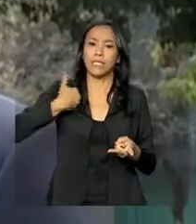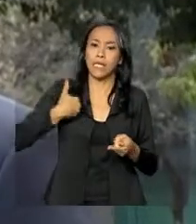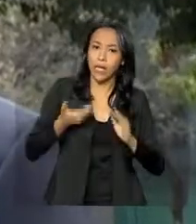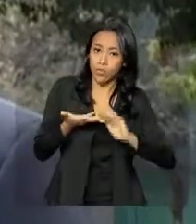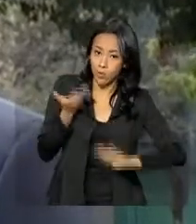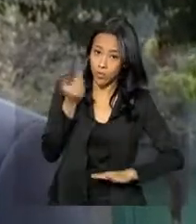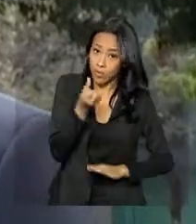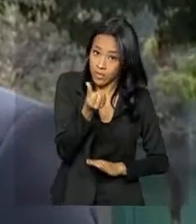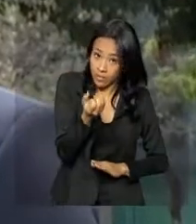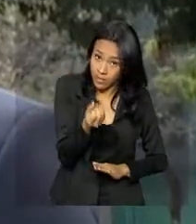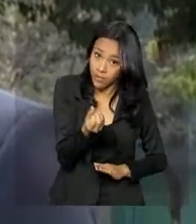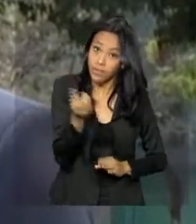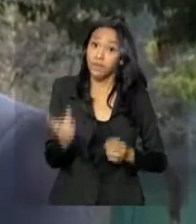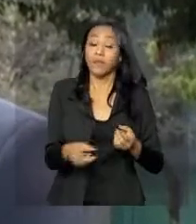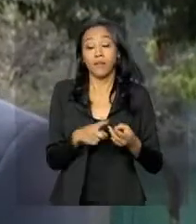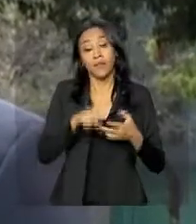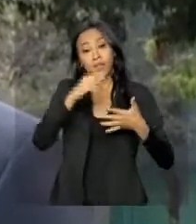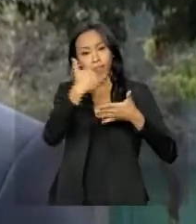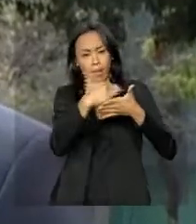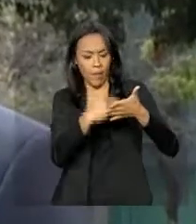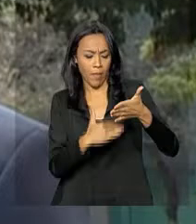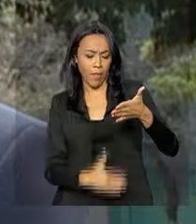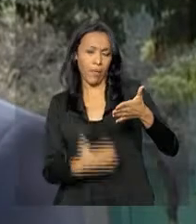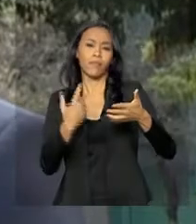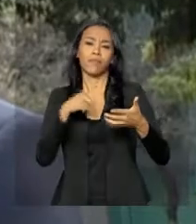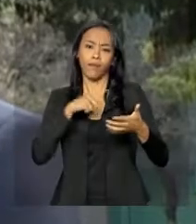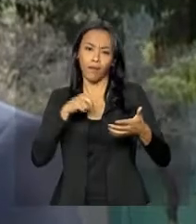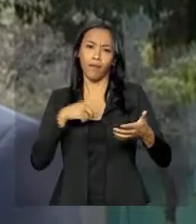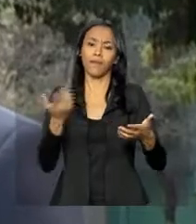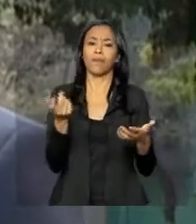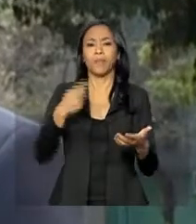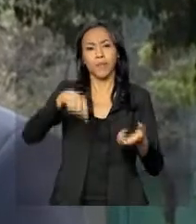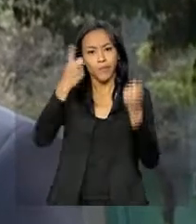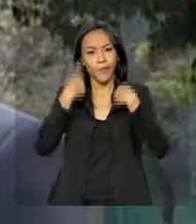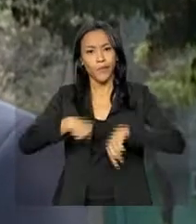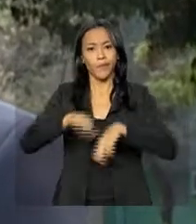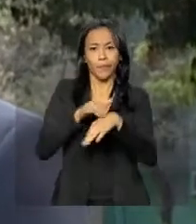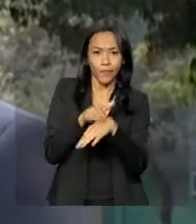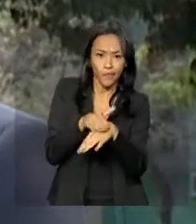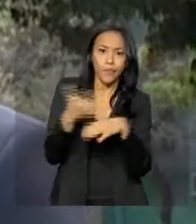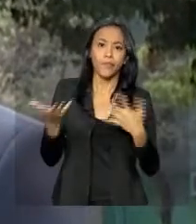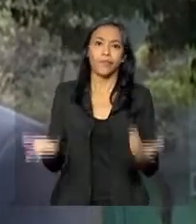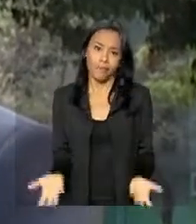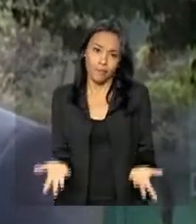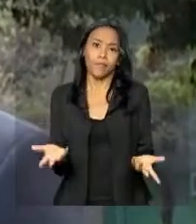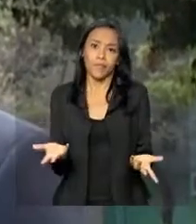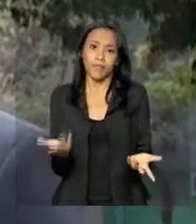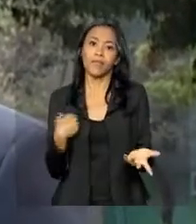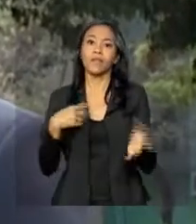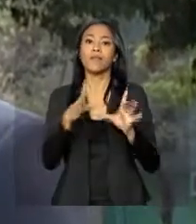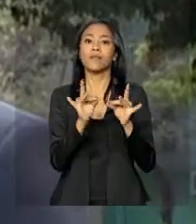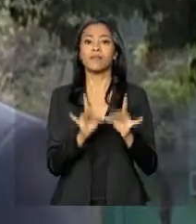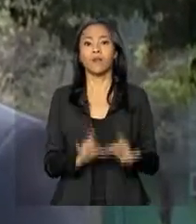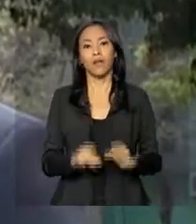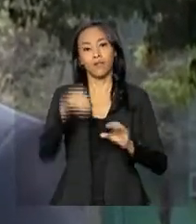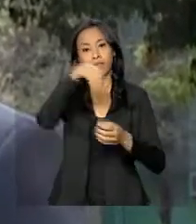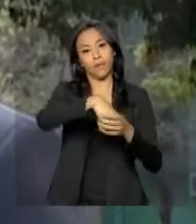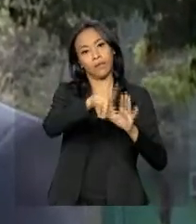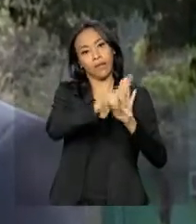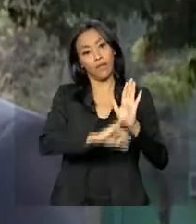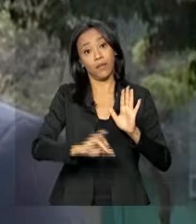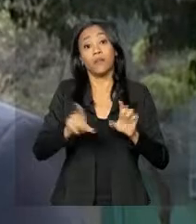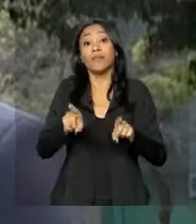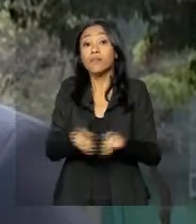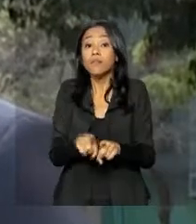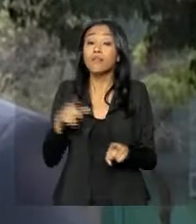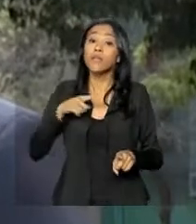a 60 anos, e aí aquelas situações de invalidez ou doenças específicas descritas na lei. E ainda aquele